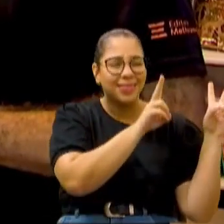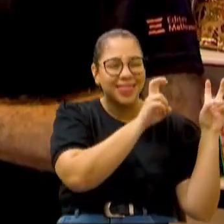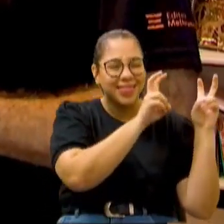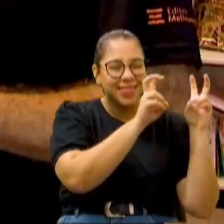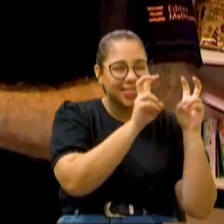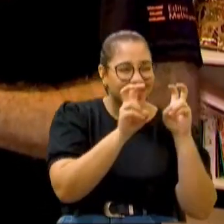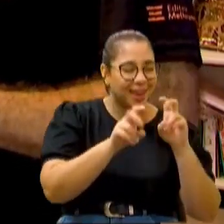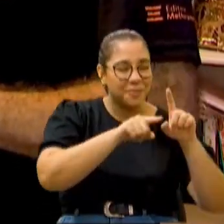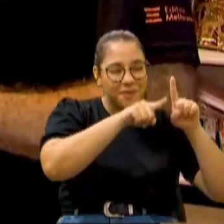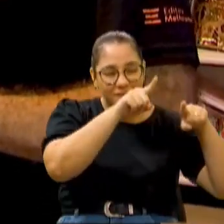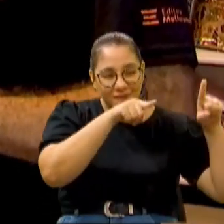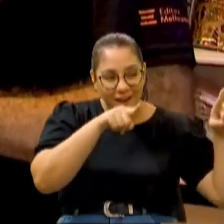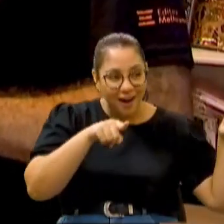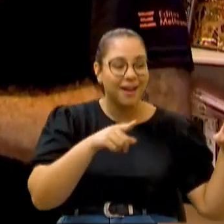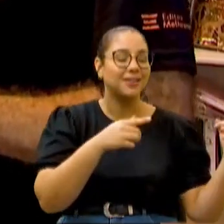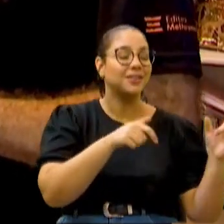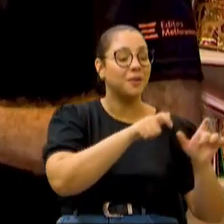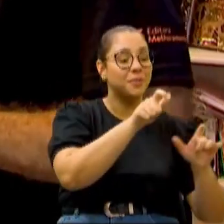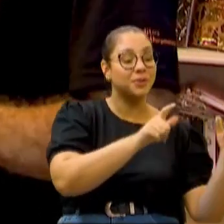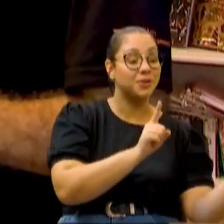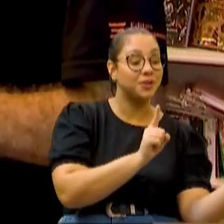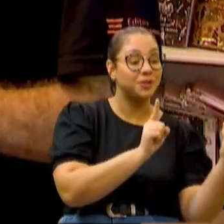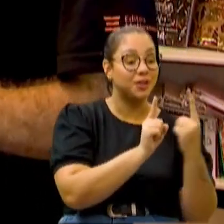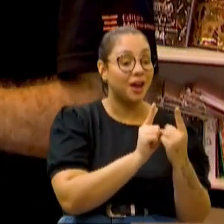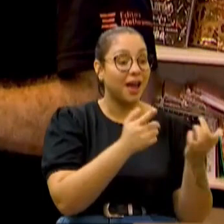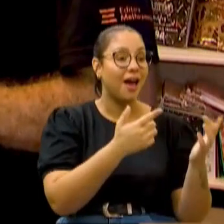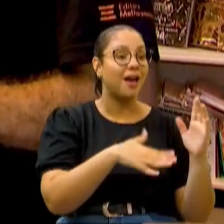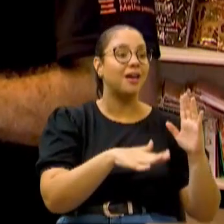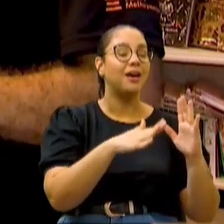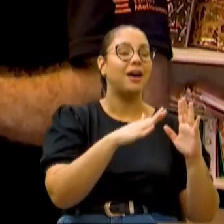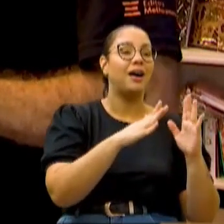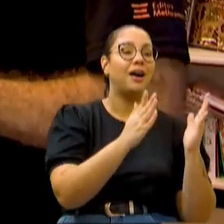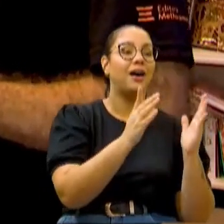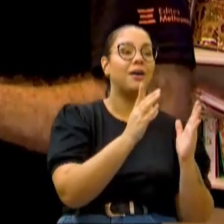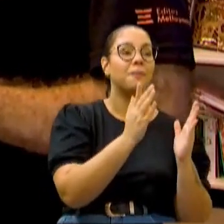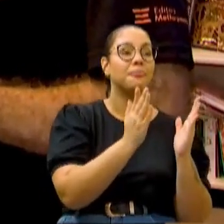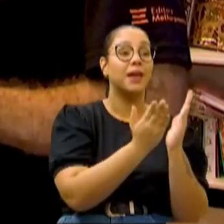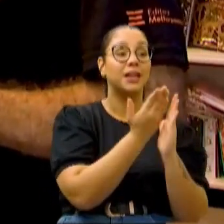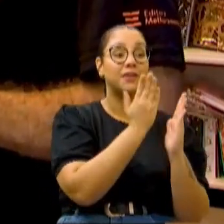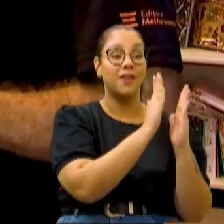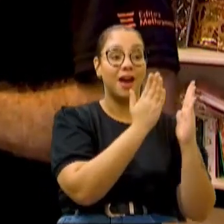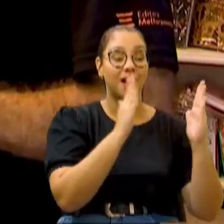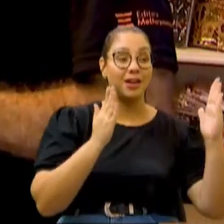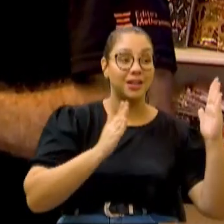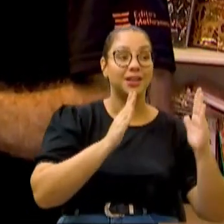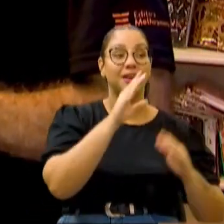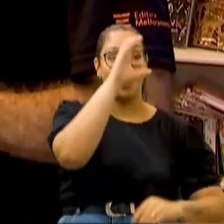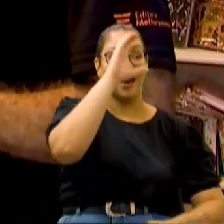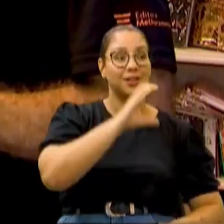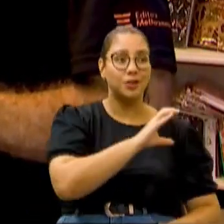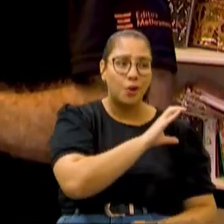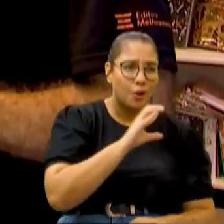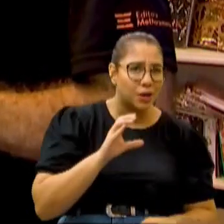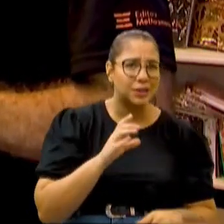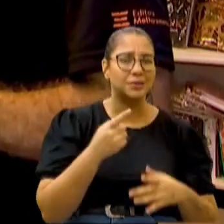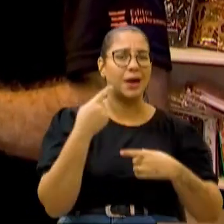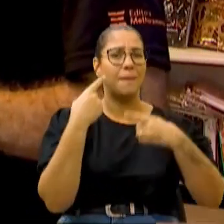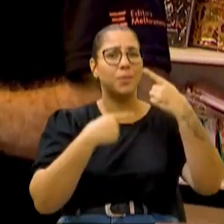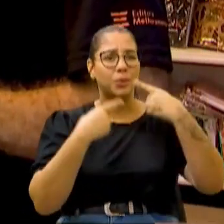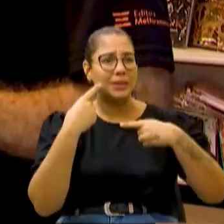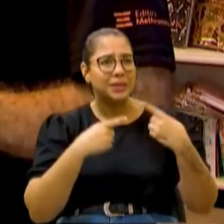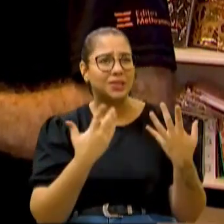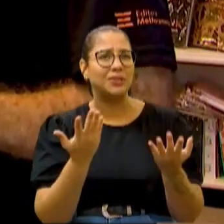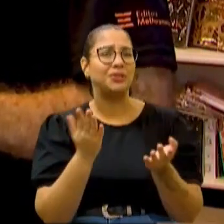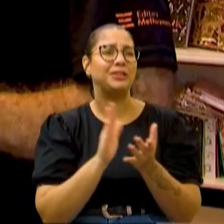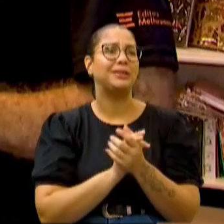assuntos. O cara chega aqui, ali, por exemplo, livraria católica. Tá. Aí no outro tá escrito